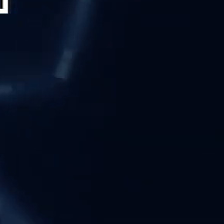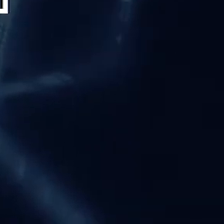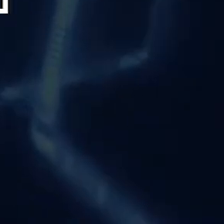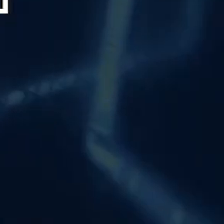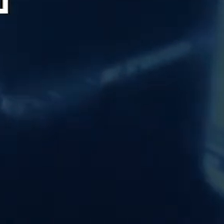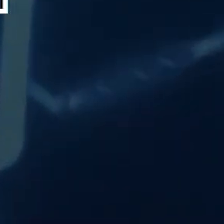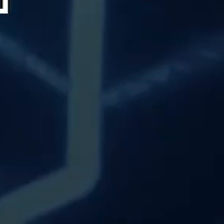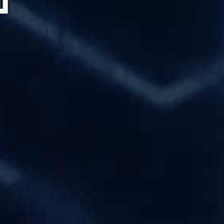e